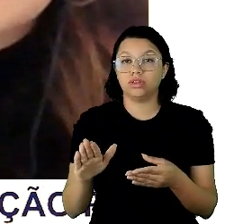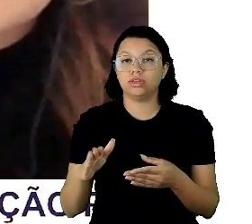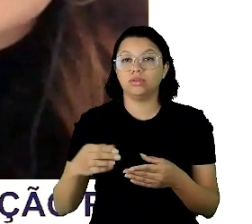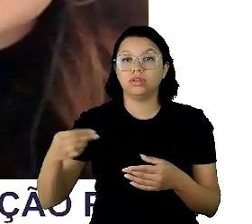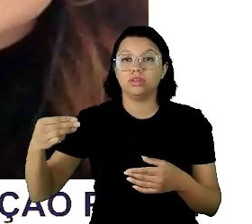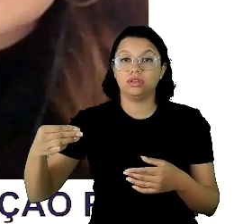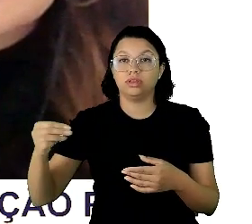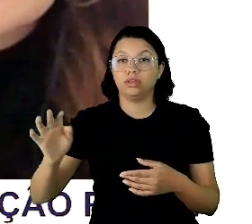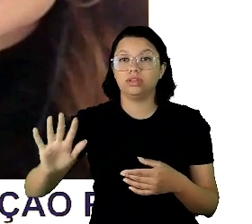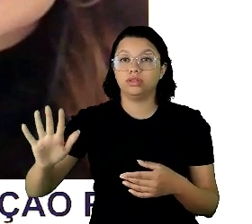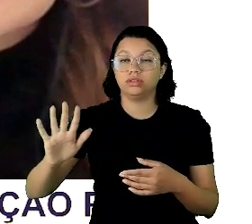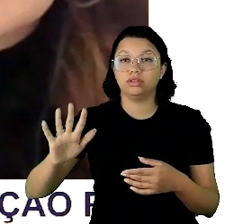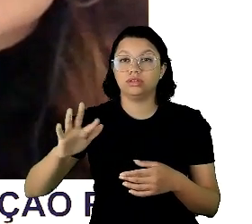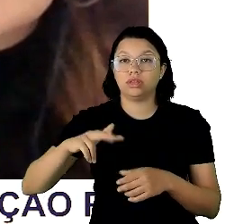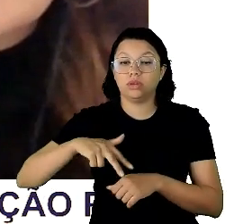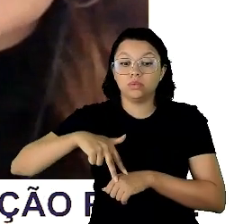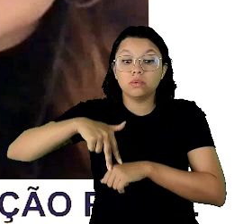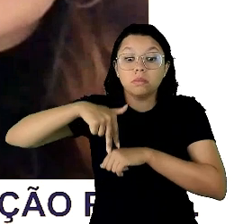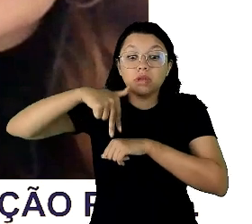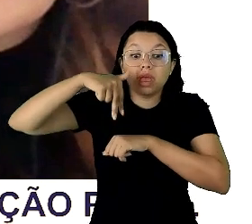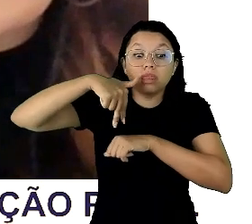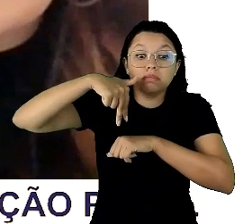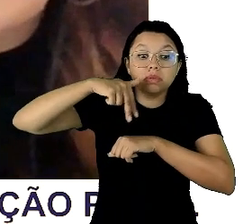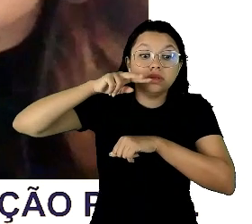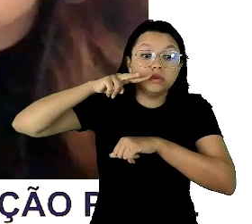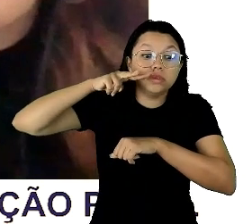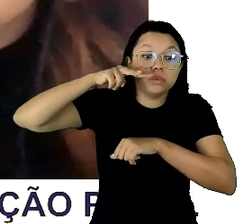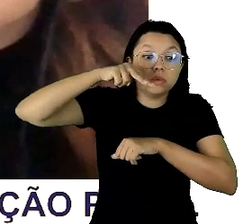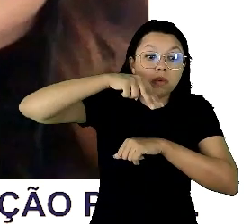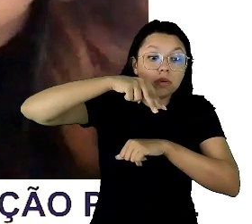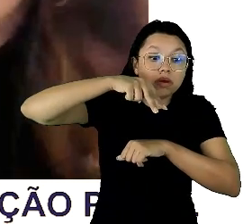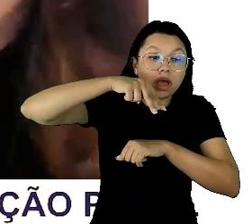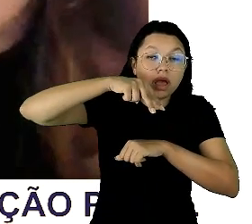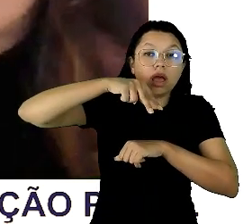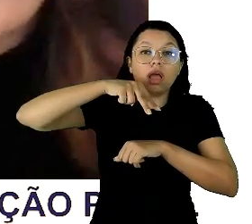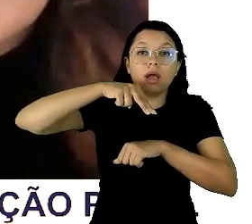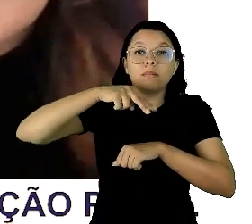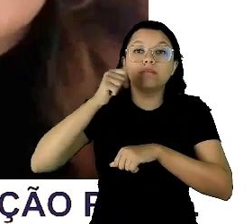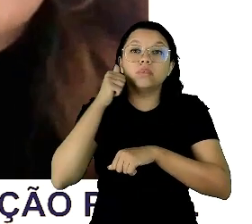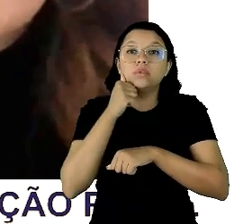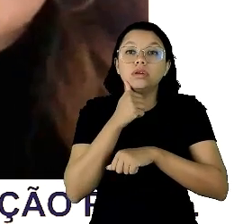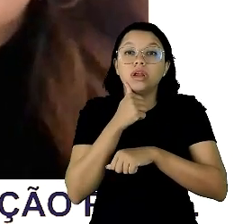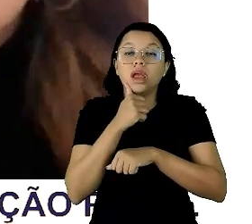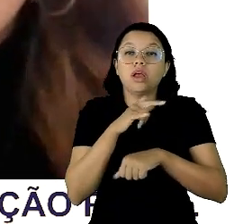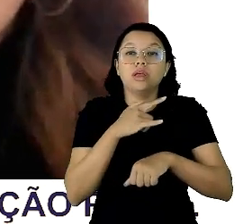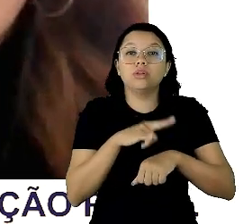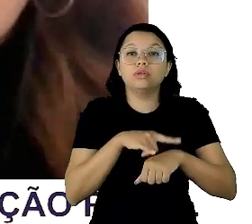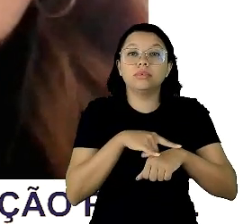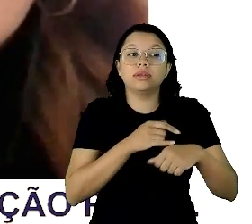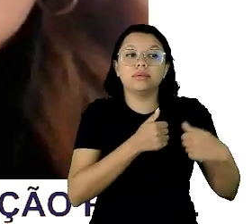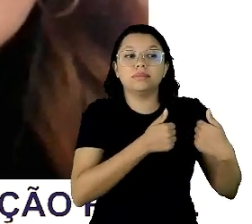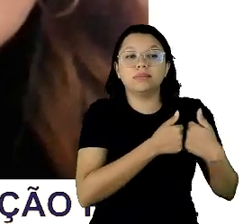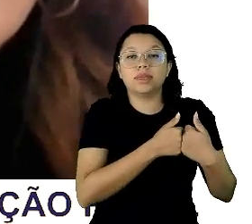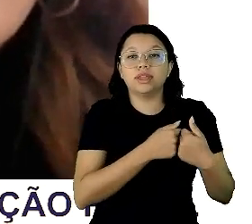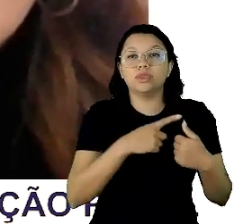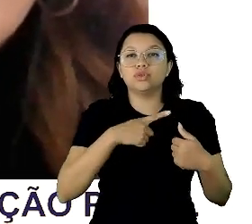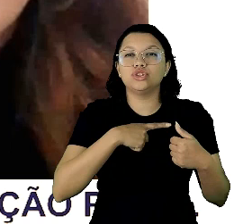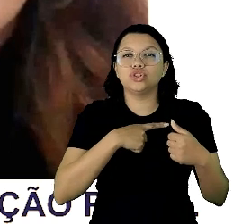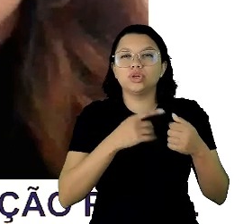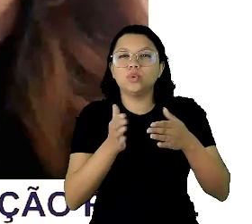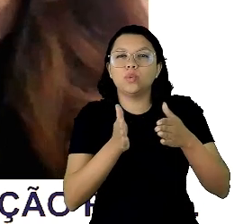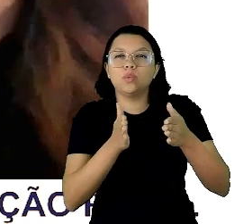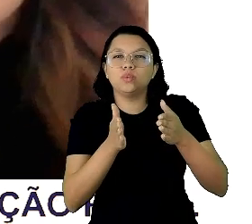na pia do banheiro masculino para olhar as mulheres no banheiro ao lado. Existia um vão entre os